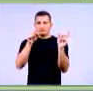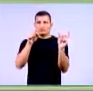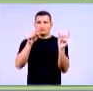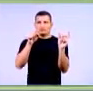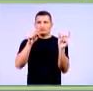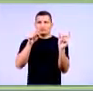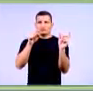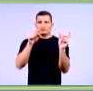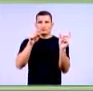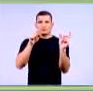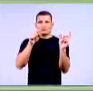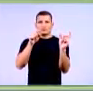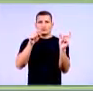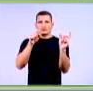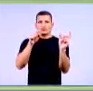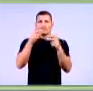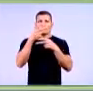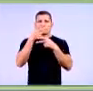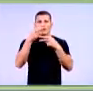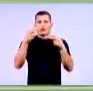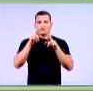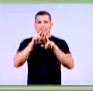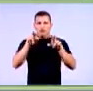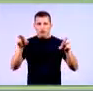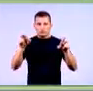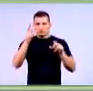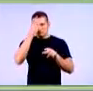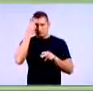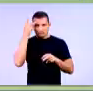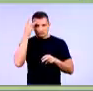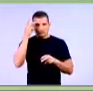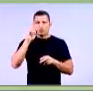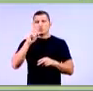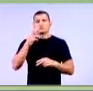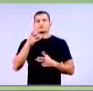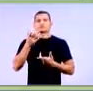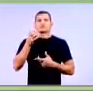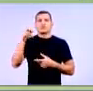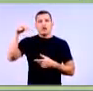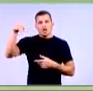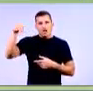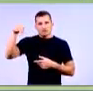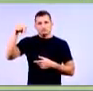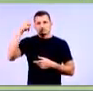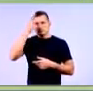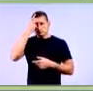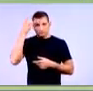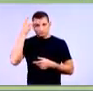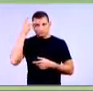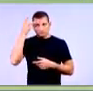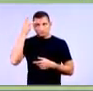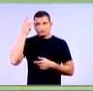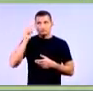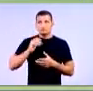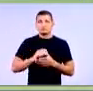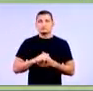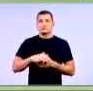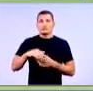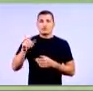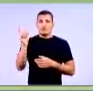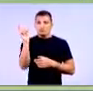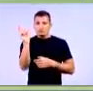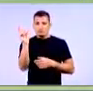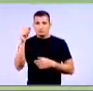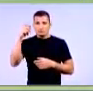a ligação, vários pacientes, ou seja, N pacientes. Então, um médico pode consultar N pacientes. E o